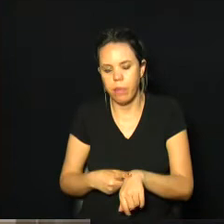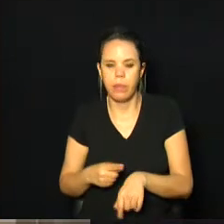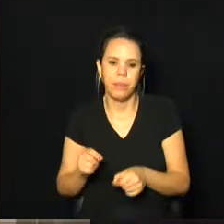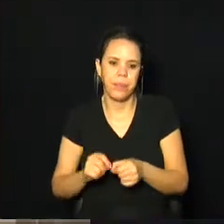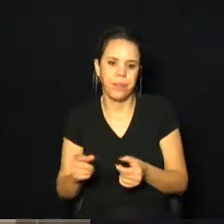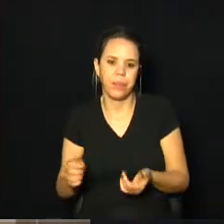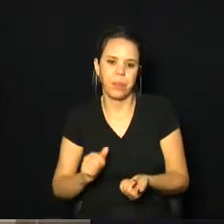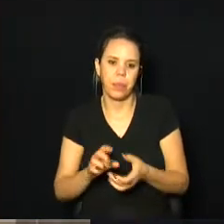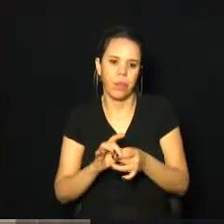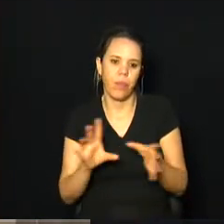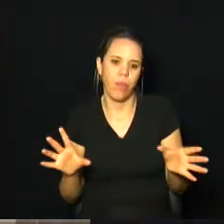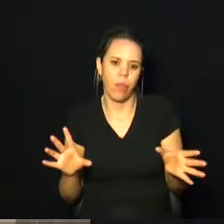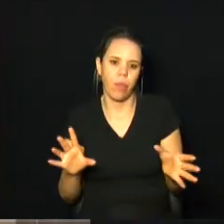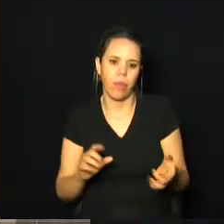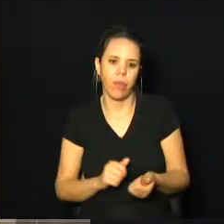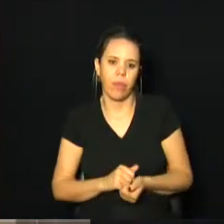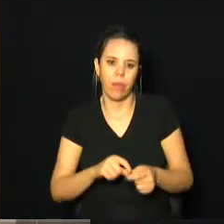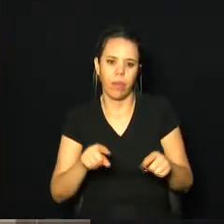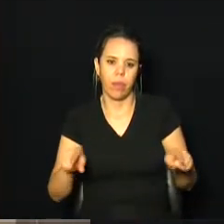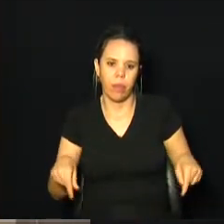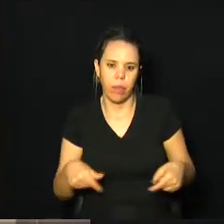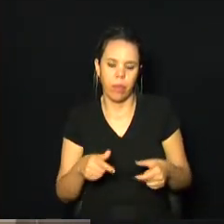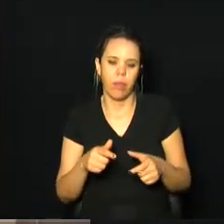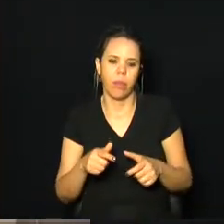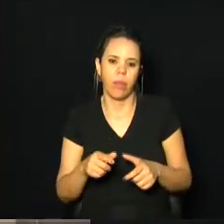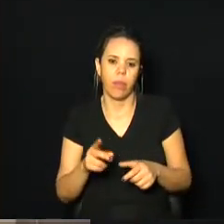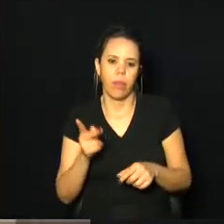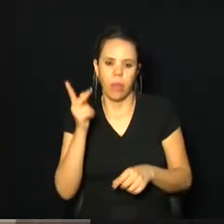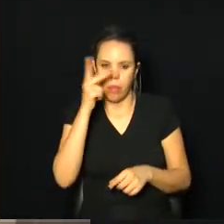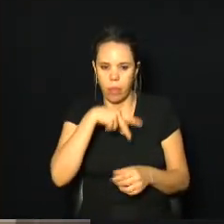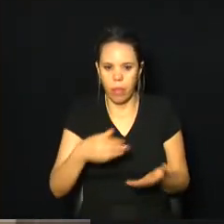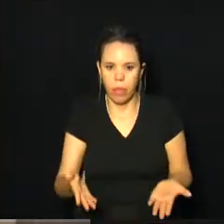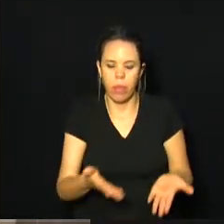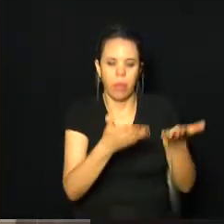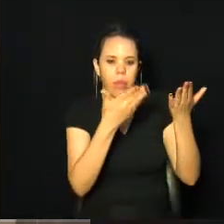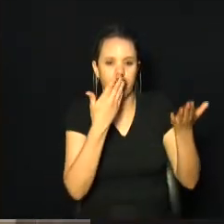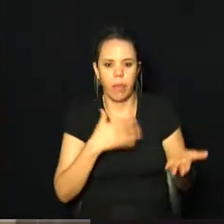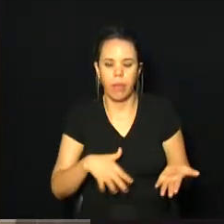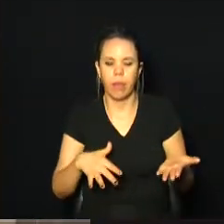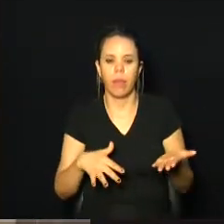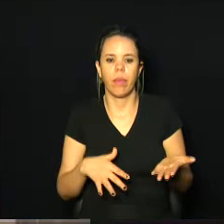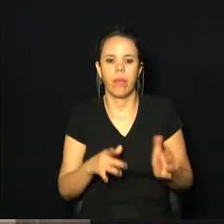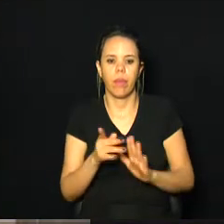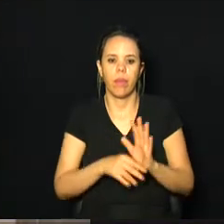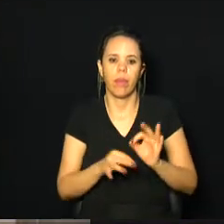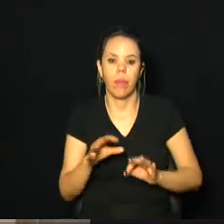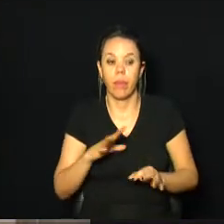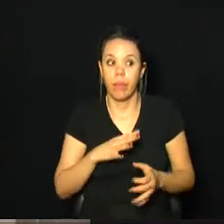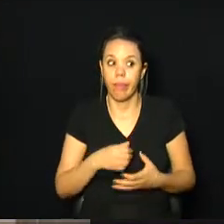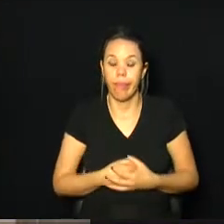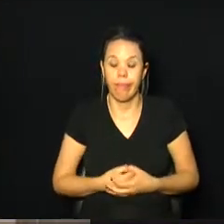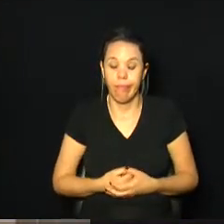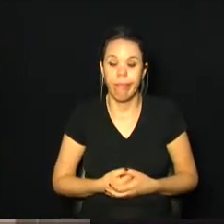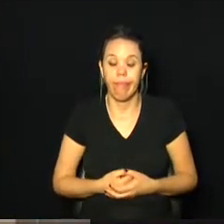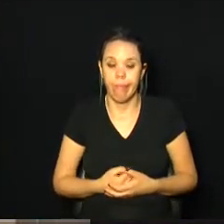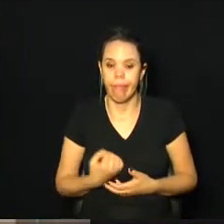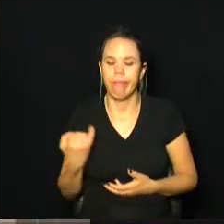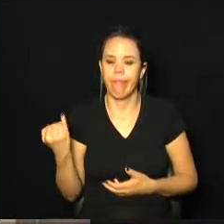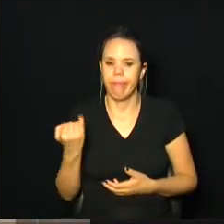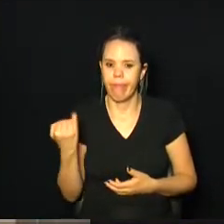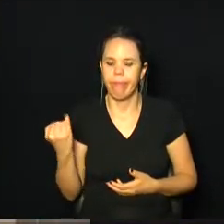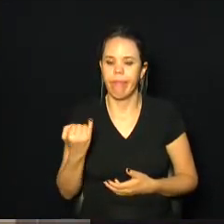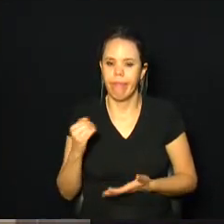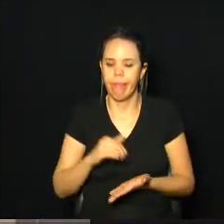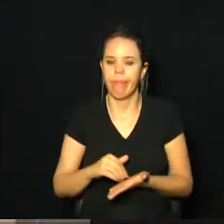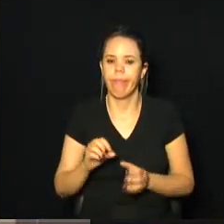colocar à disposição uma van, alguma coisa desse tipo, para levar a criança para os projetos da cidade. Isso é importante, a Secretaria